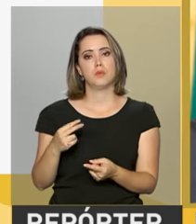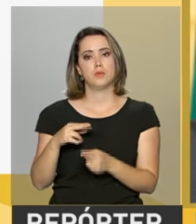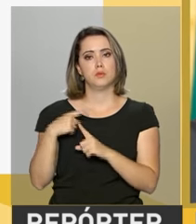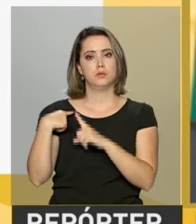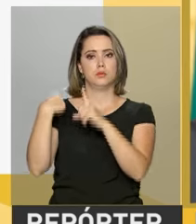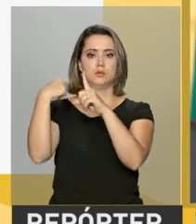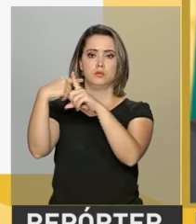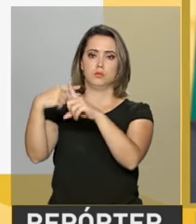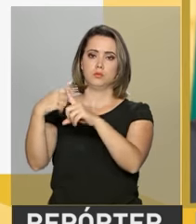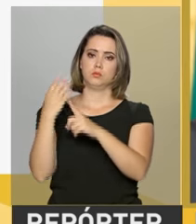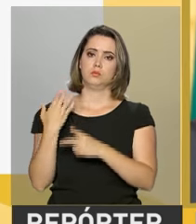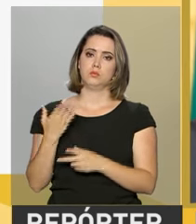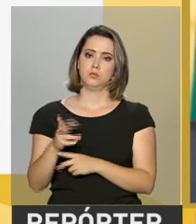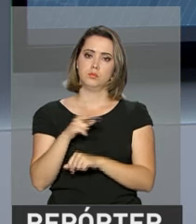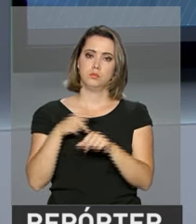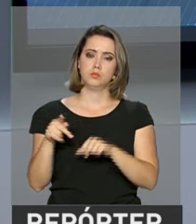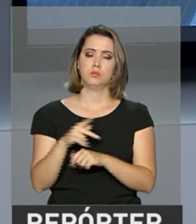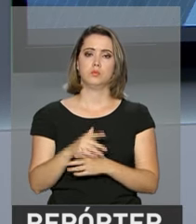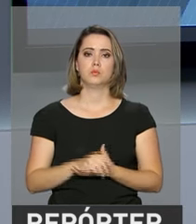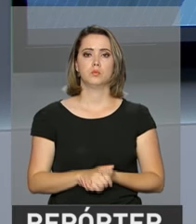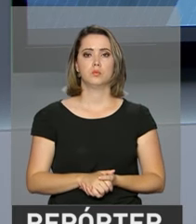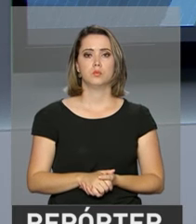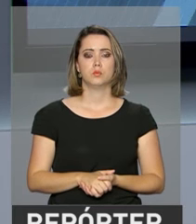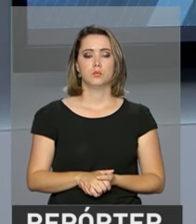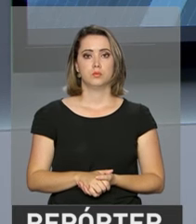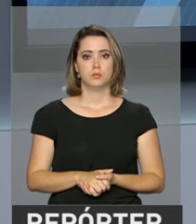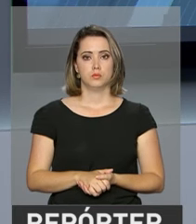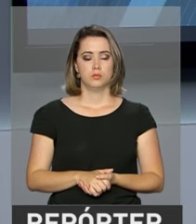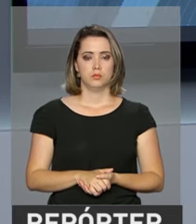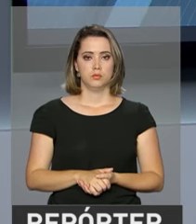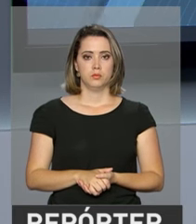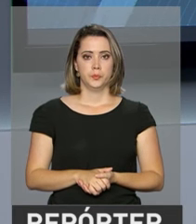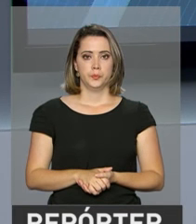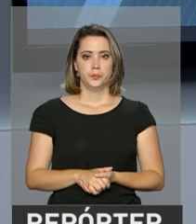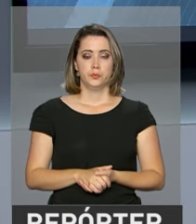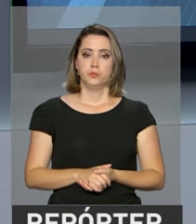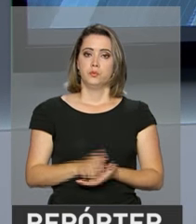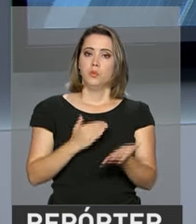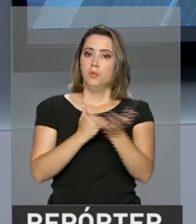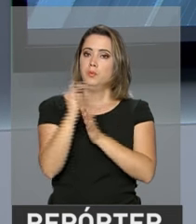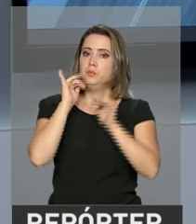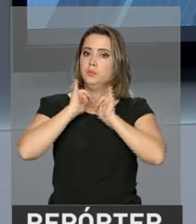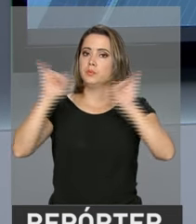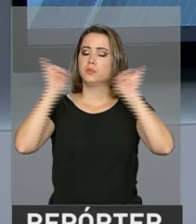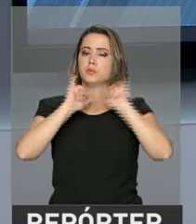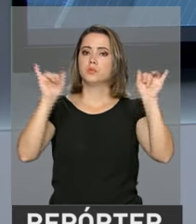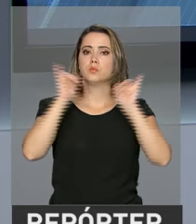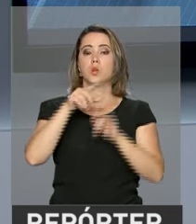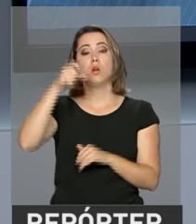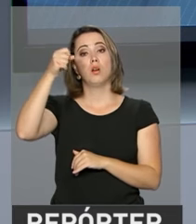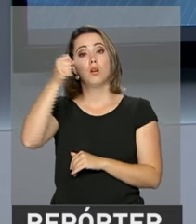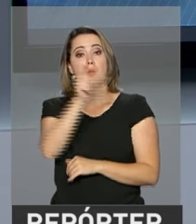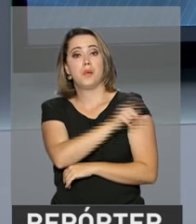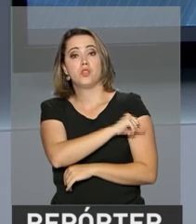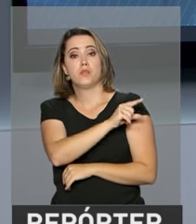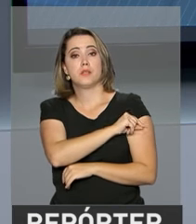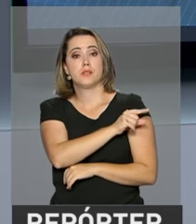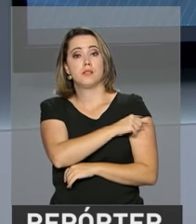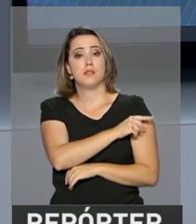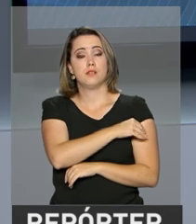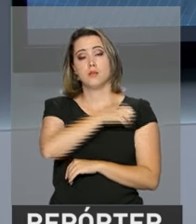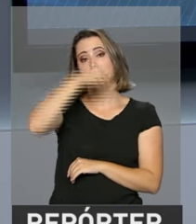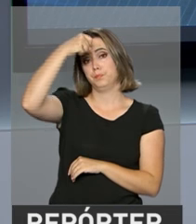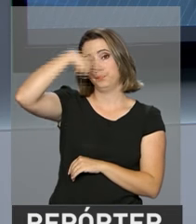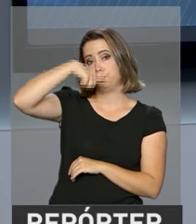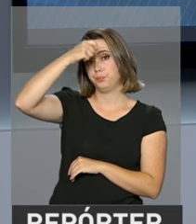dar uma resposta positiva ao país. Começou a campanha nacional de vacinação contra a influenza. Os professores das